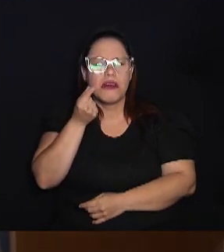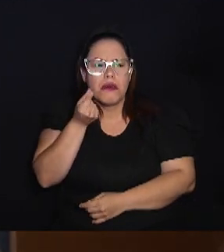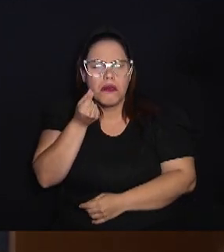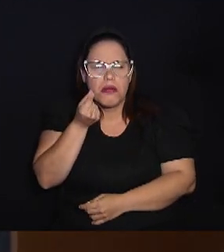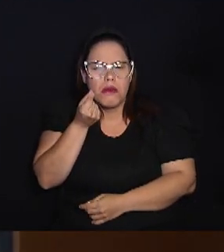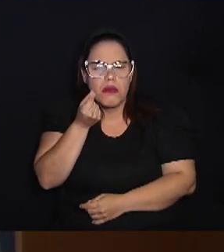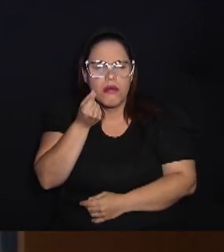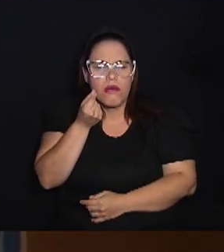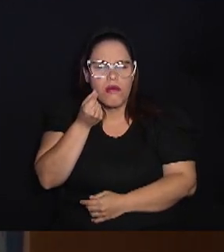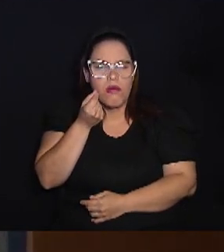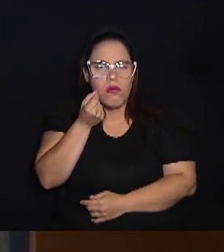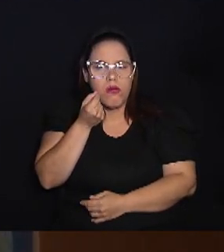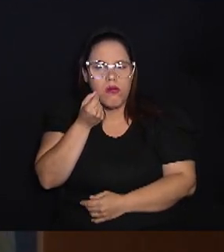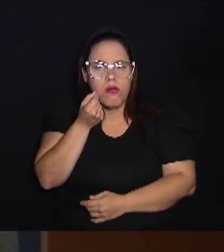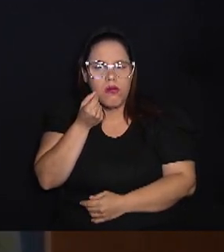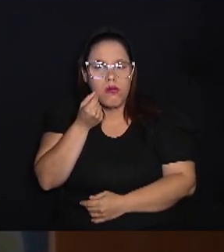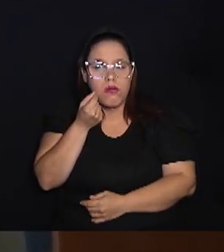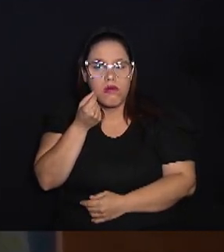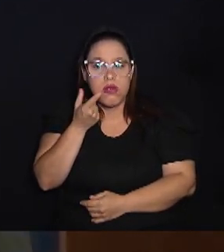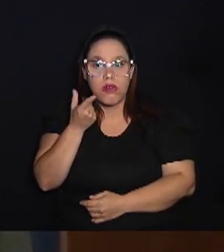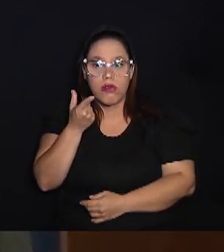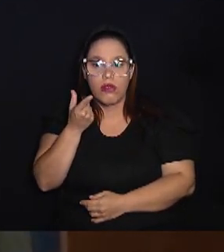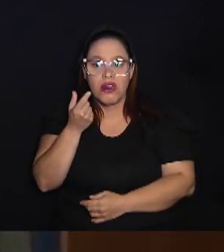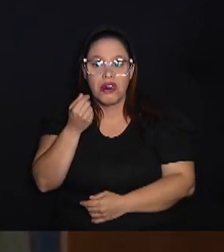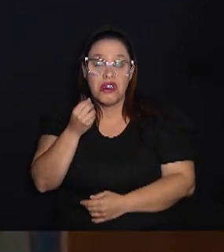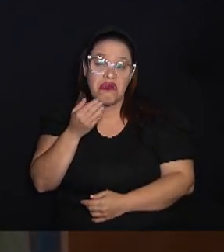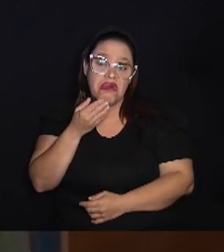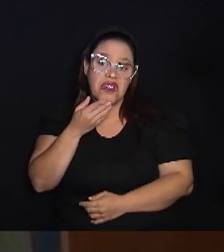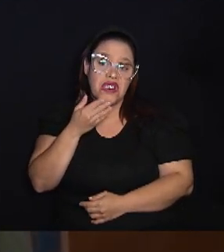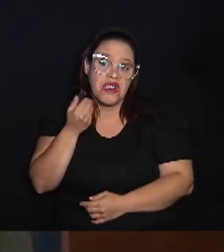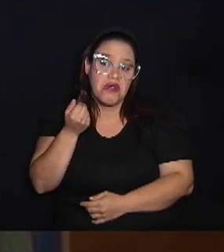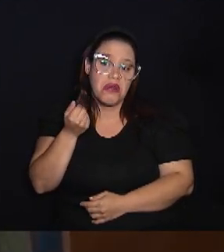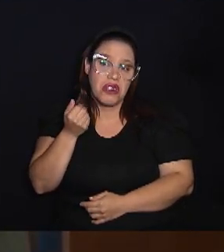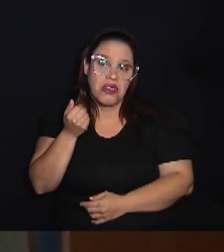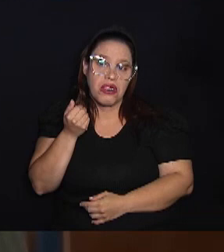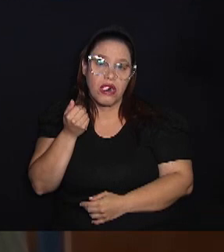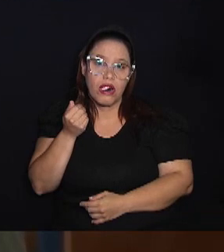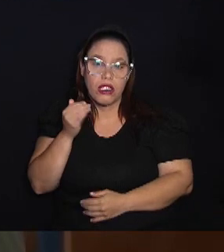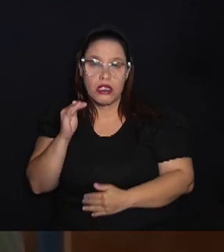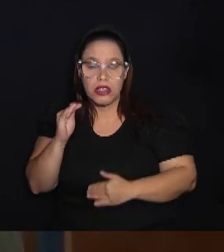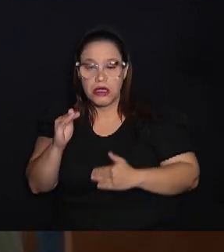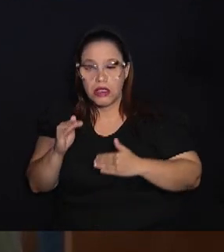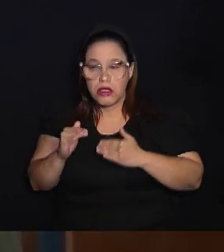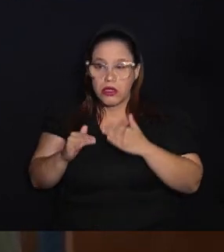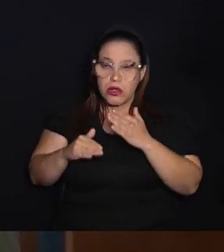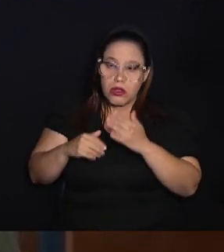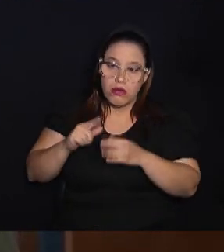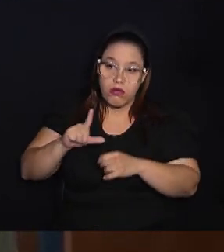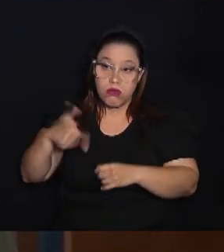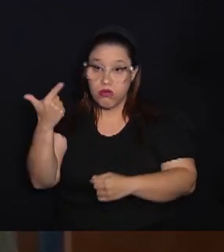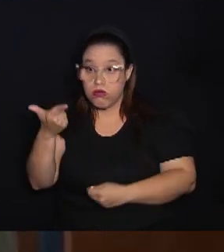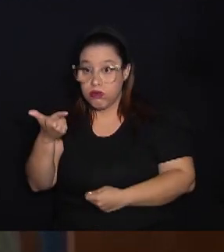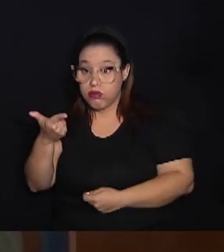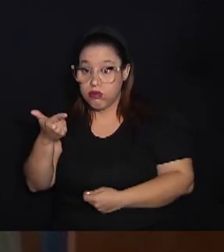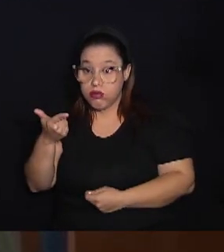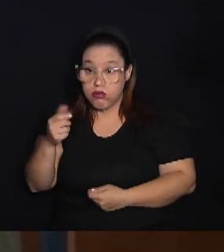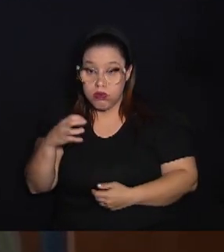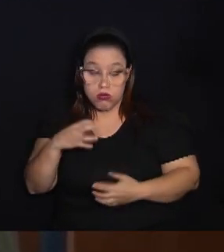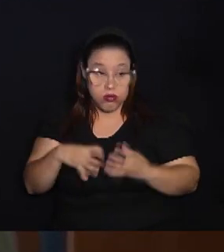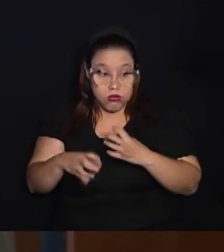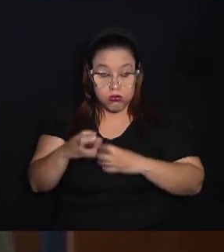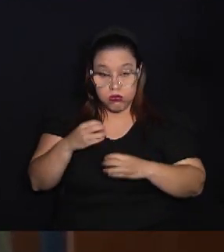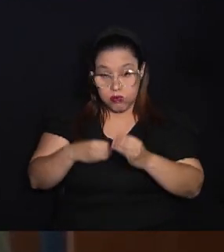E essa espinha, ao invés de sarar, ela foi oferecendo outras